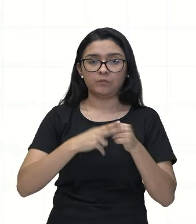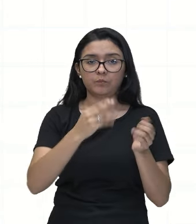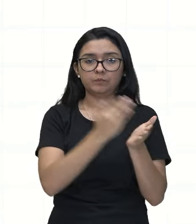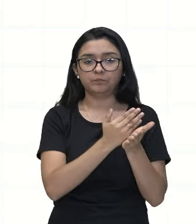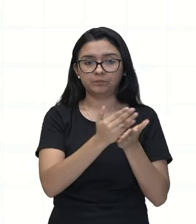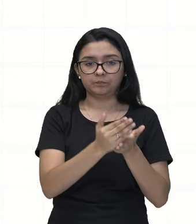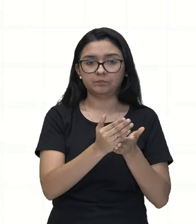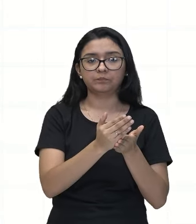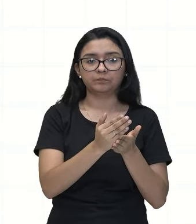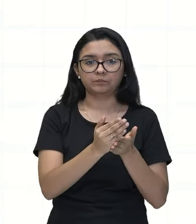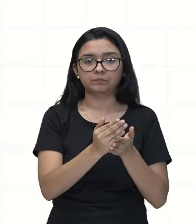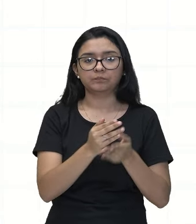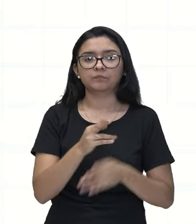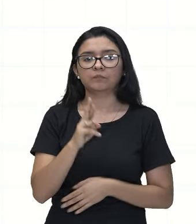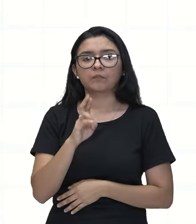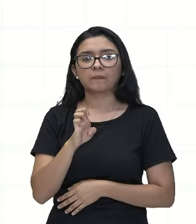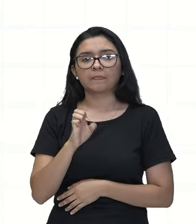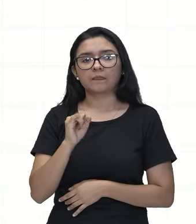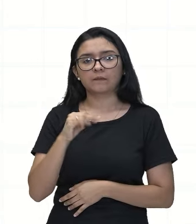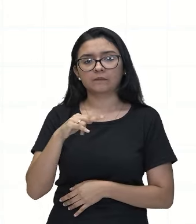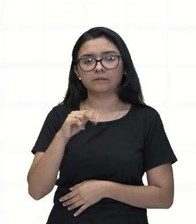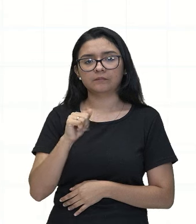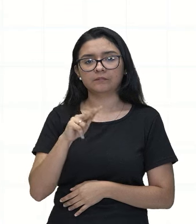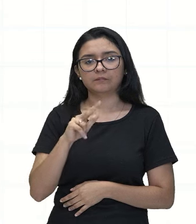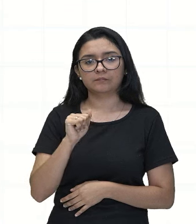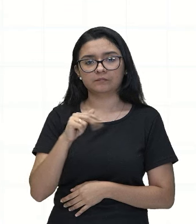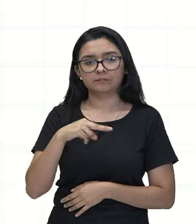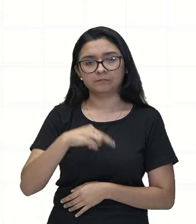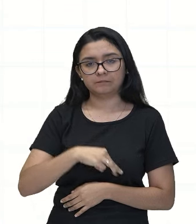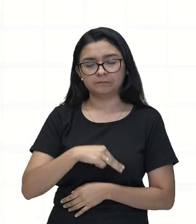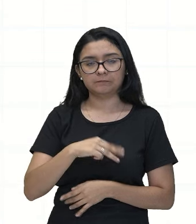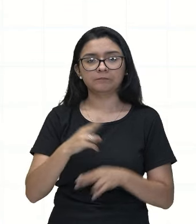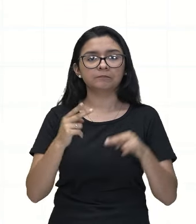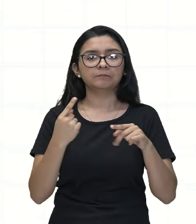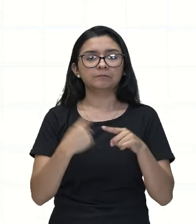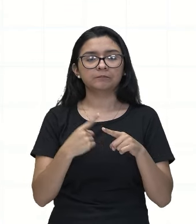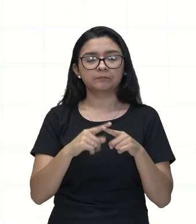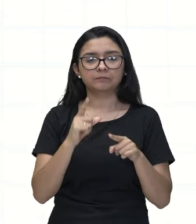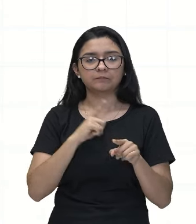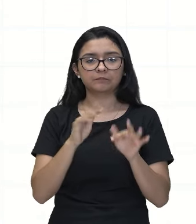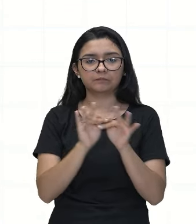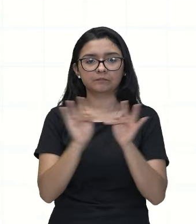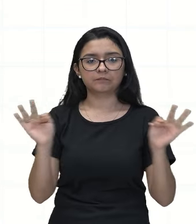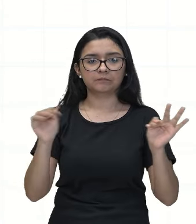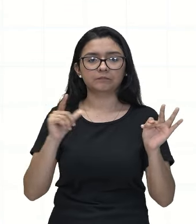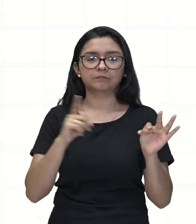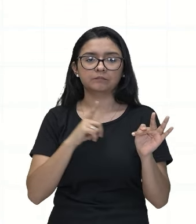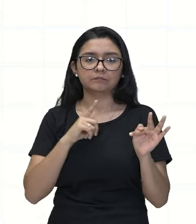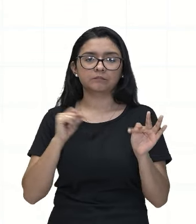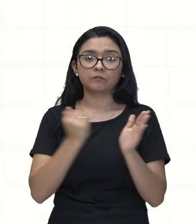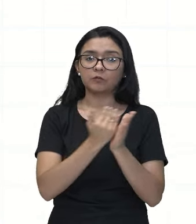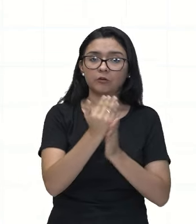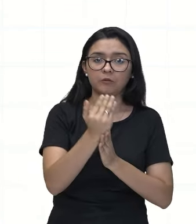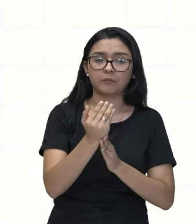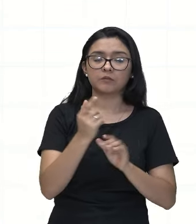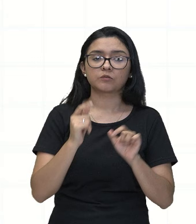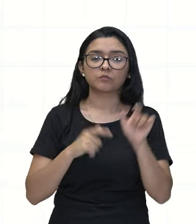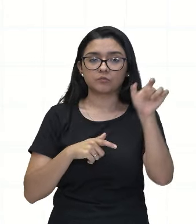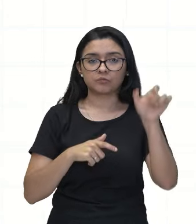aqui ó tá no início da da oração por nós temos orações que começa com o